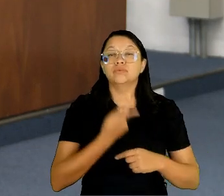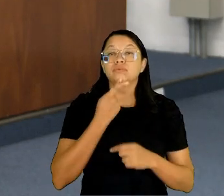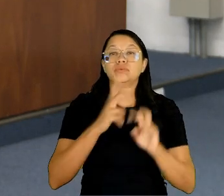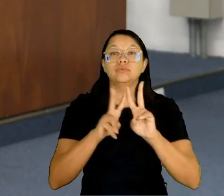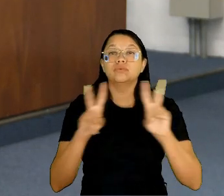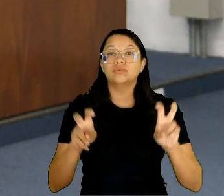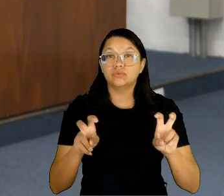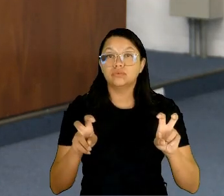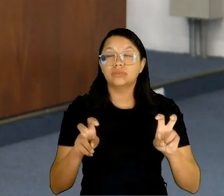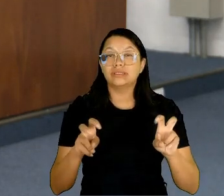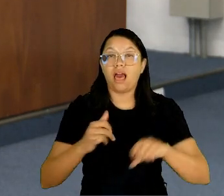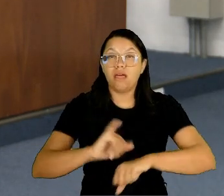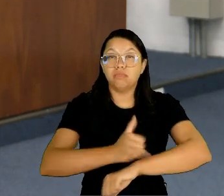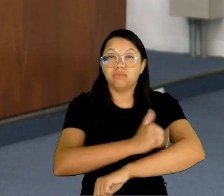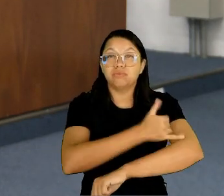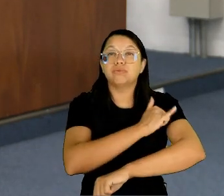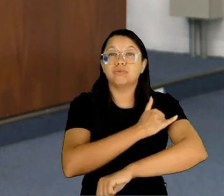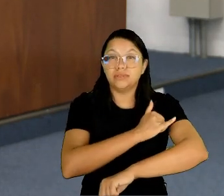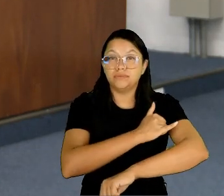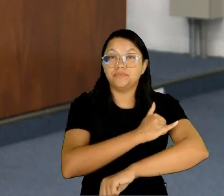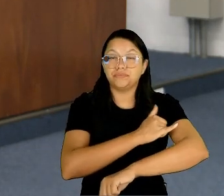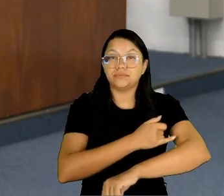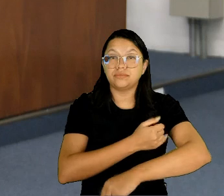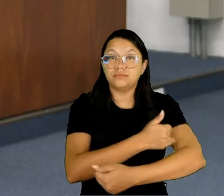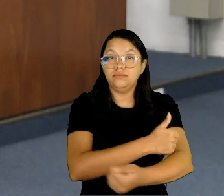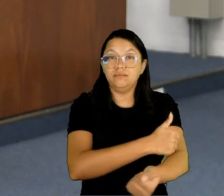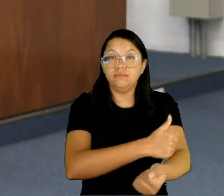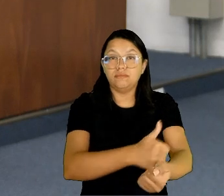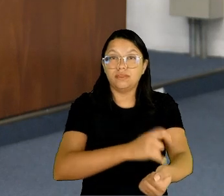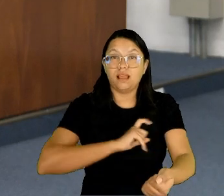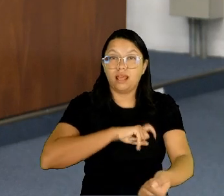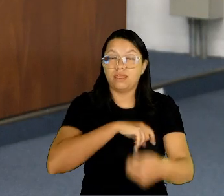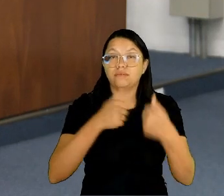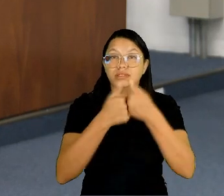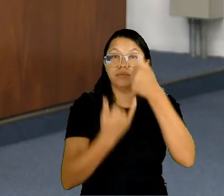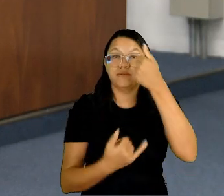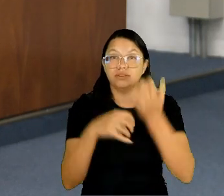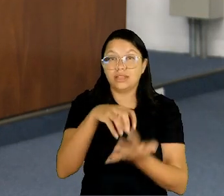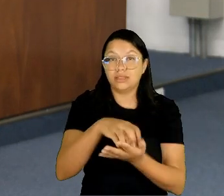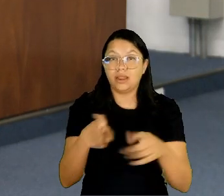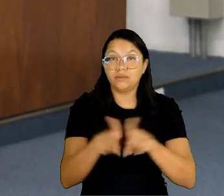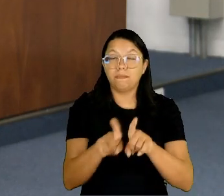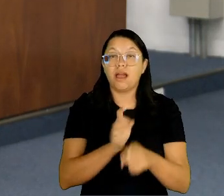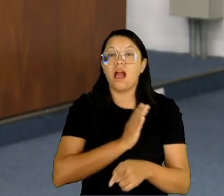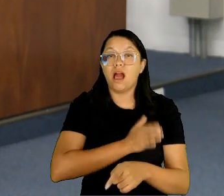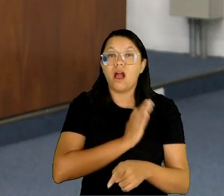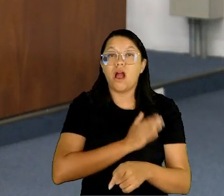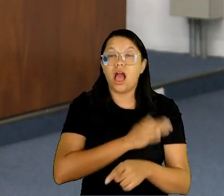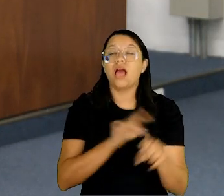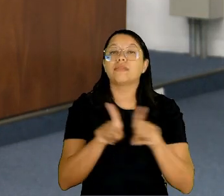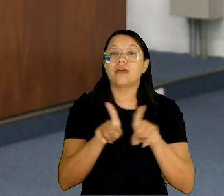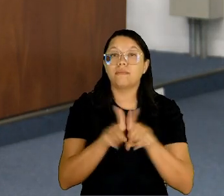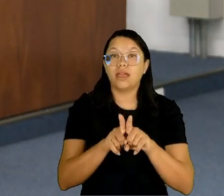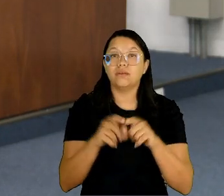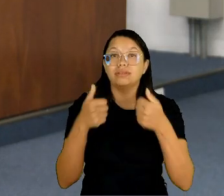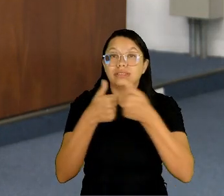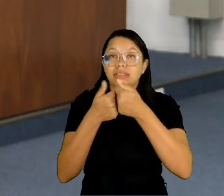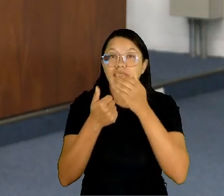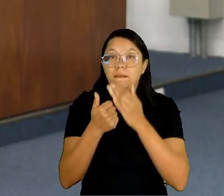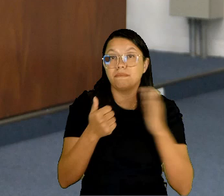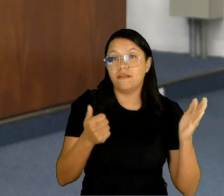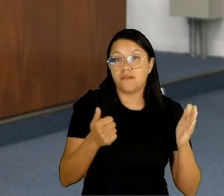aterosclerótica, a gente está falando desse depósito de gordura, tanto em artéria do sistema nervoso central, do coração e em